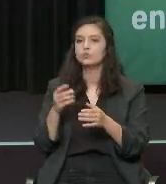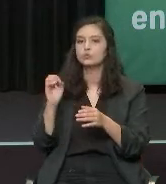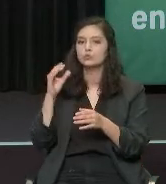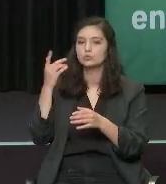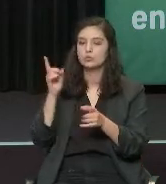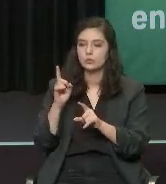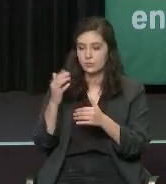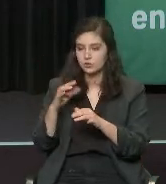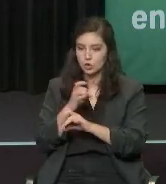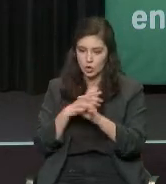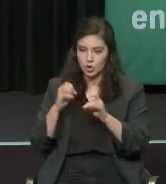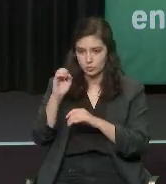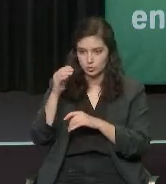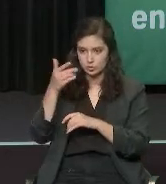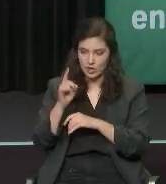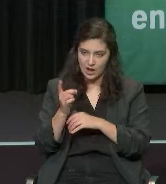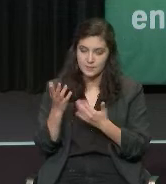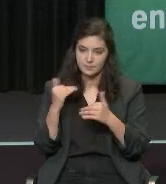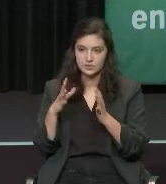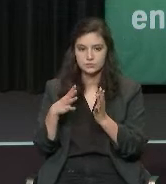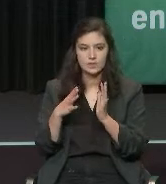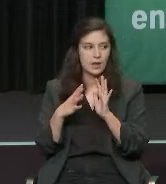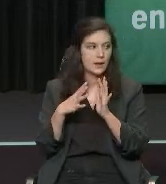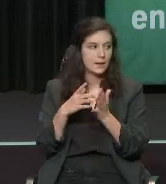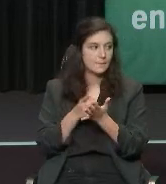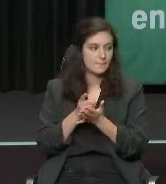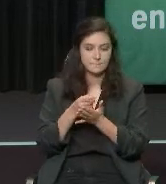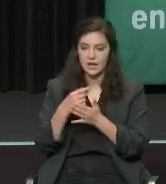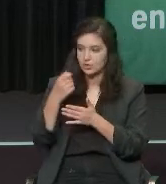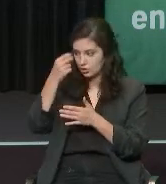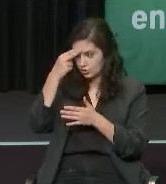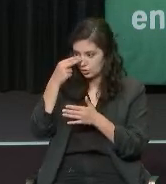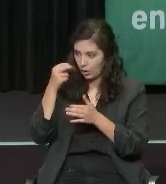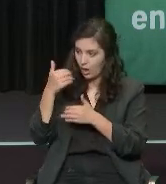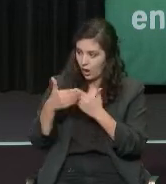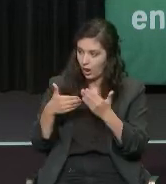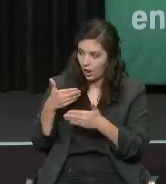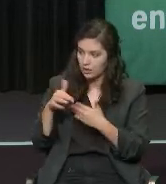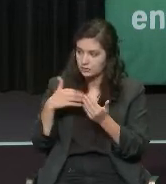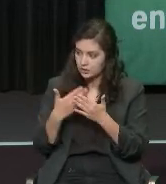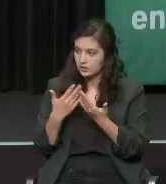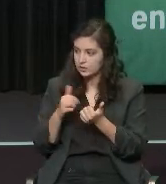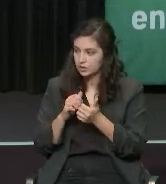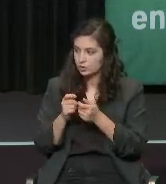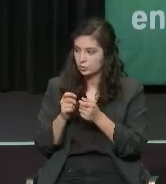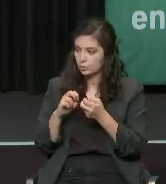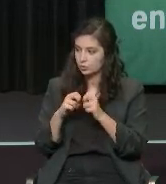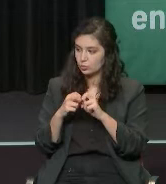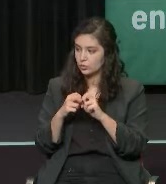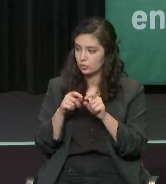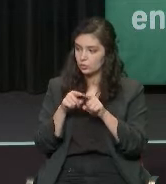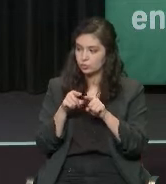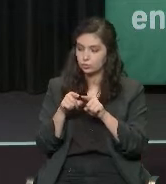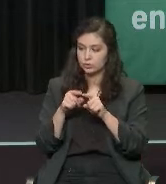Mas é informação muito útil porque permite mapear a história e com isto inferir padrões e ajustar as políticas públicas a esses mesmos